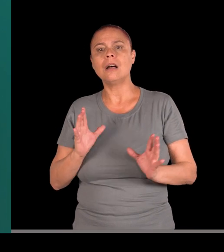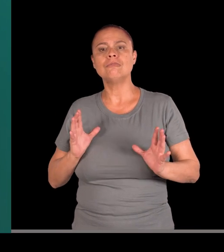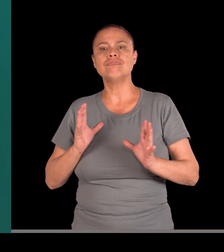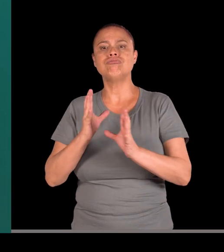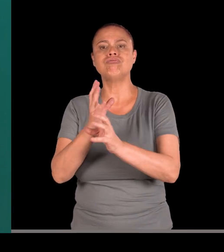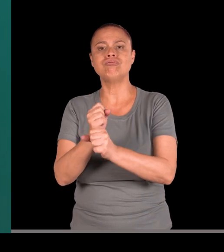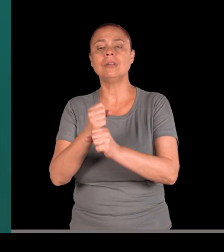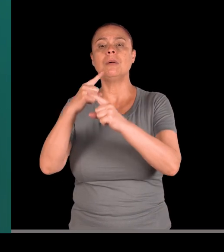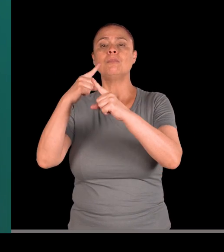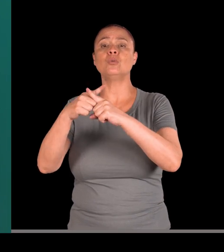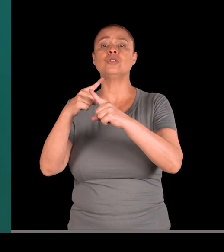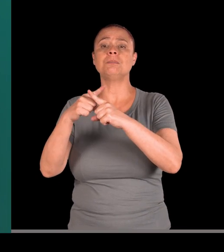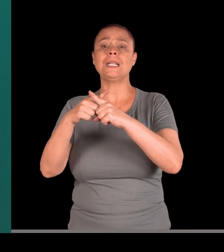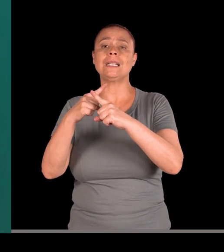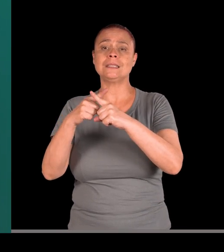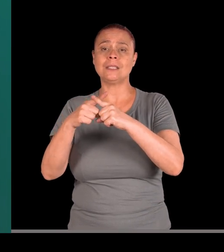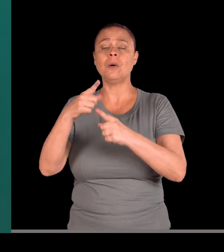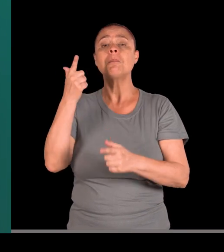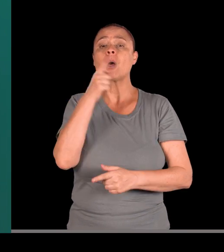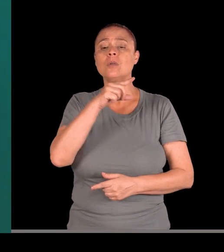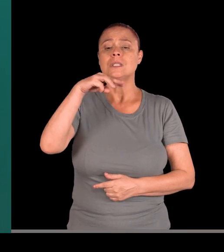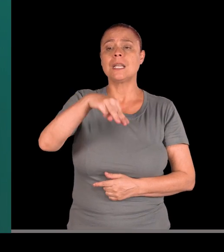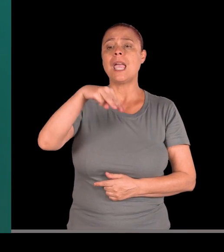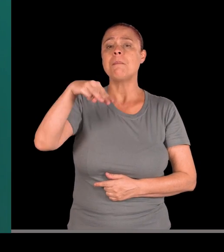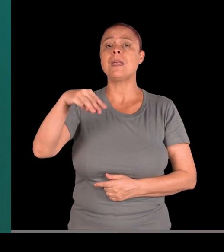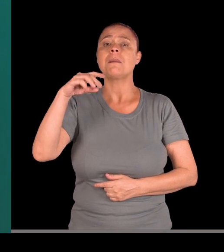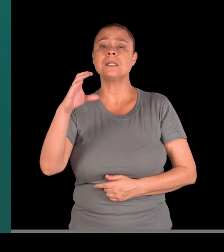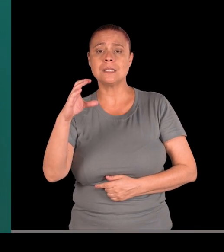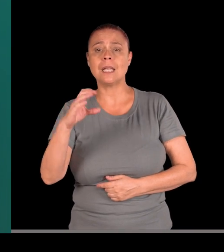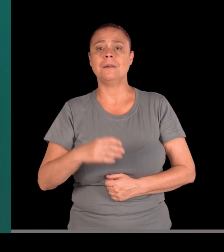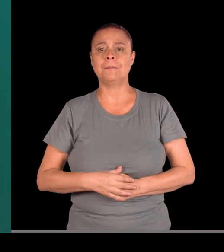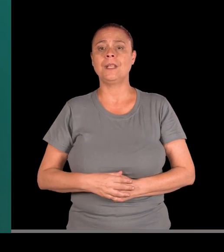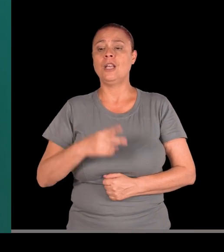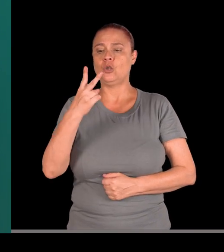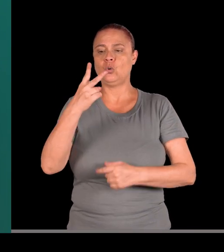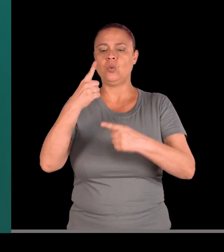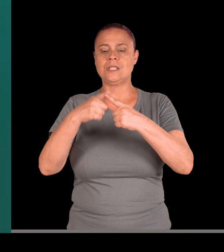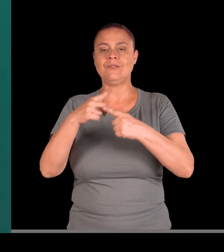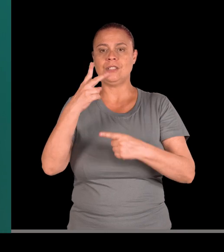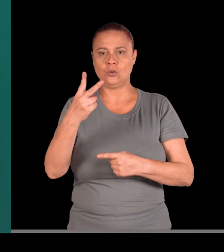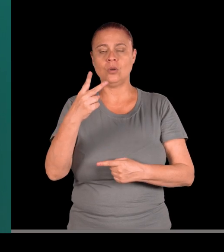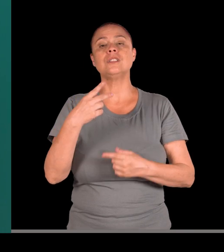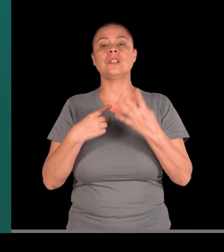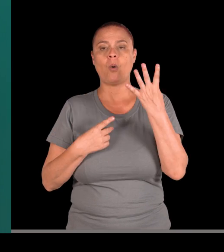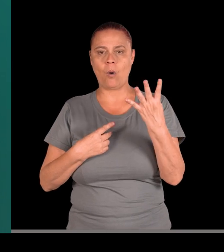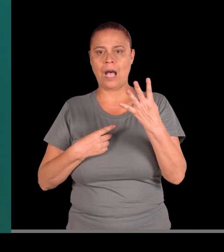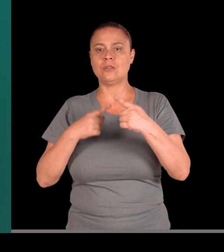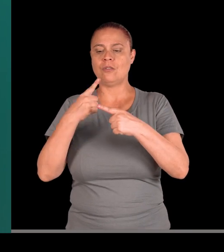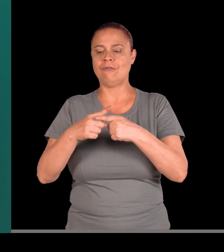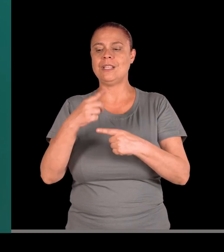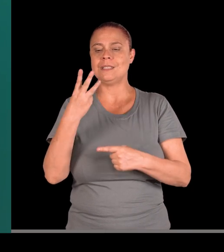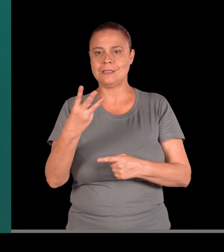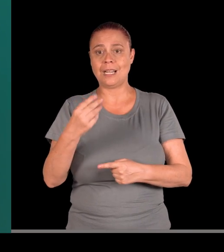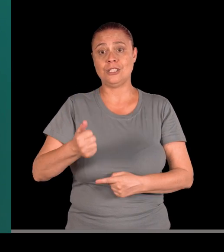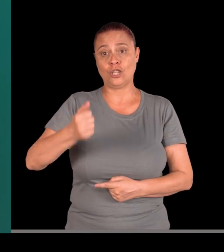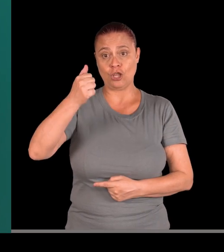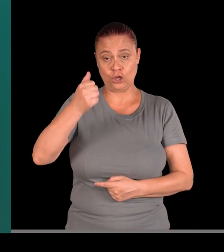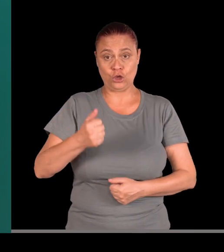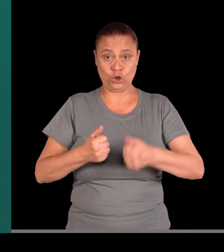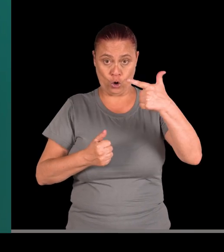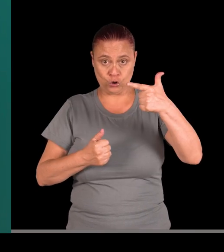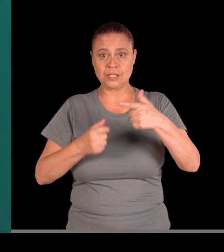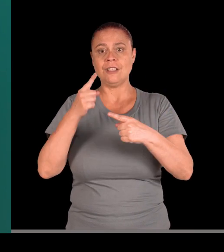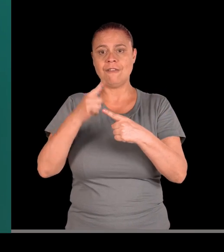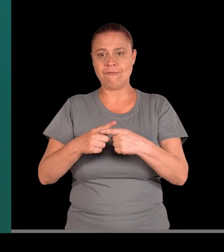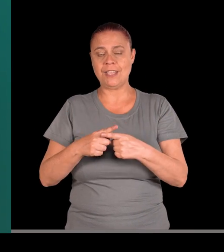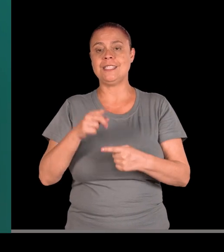a multiplicação desses números aqui para encontrar o mínimo múltiplo comum. 2 vezes 2, 4. 4 vezes